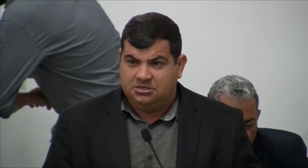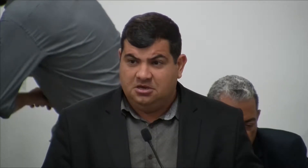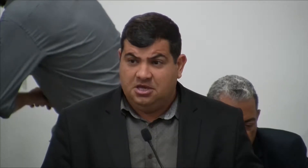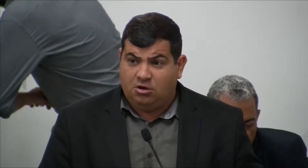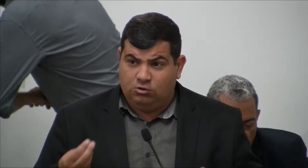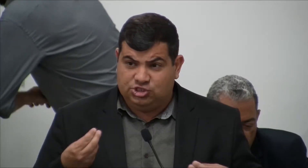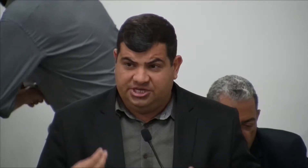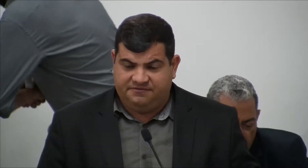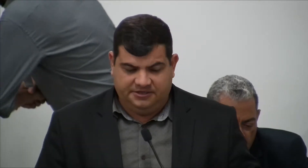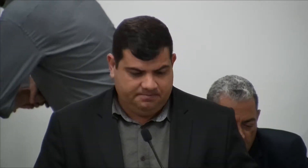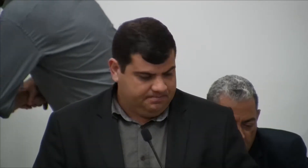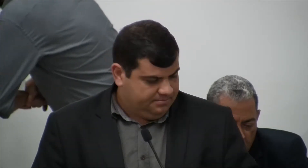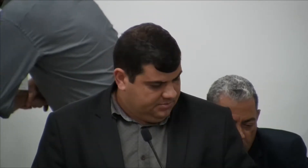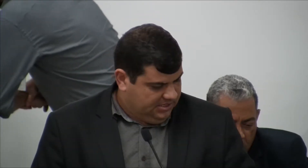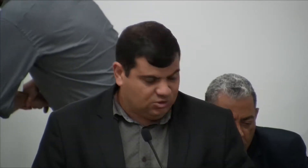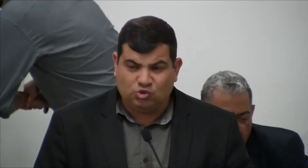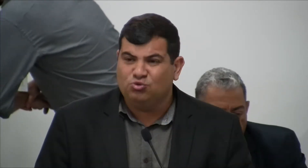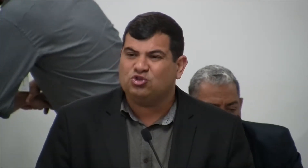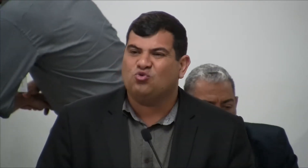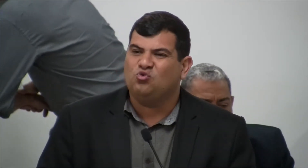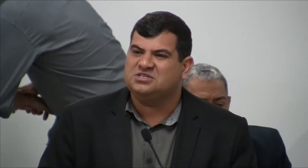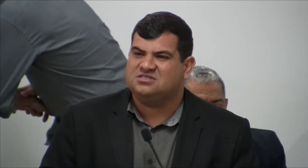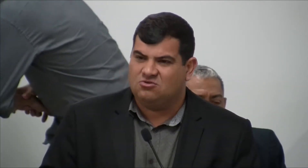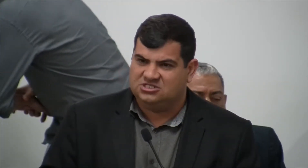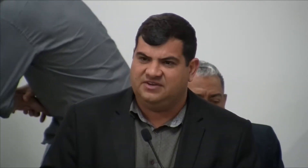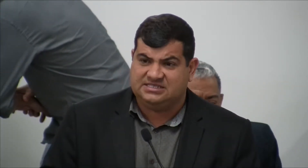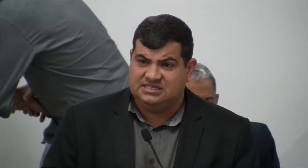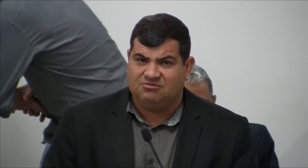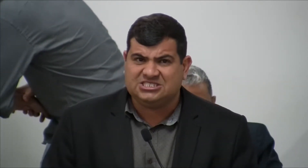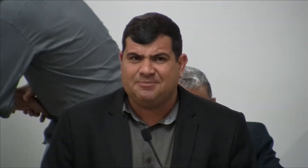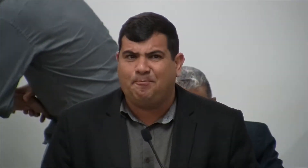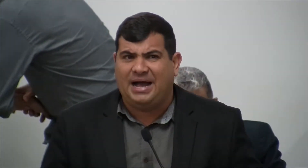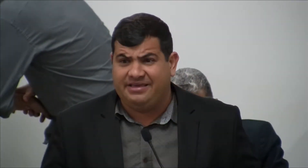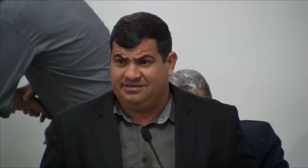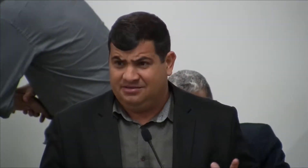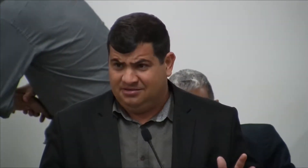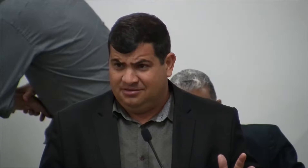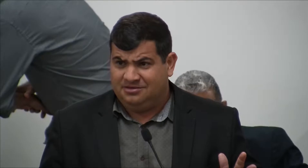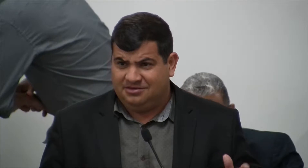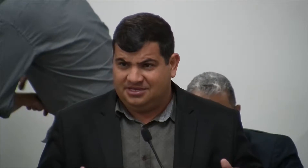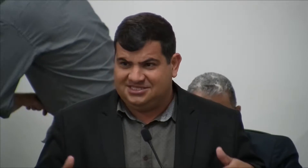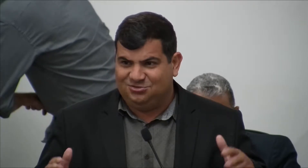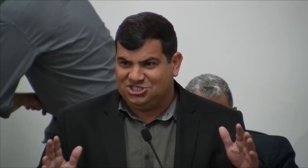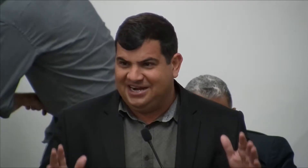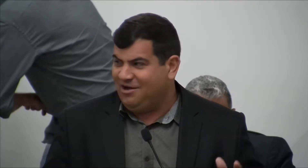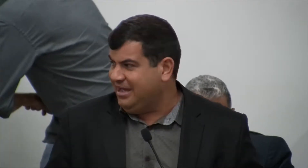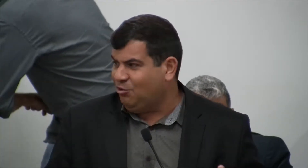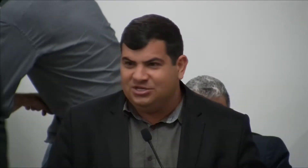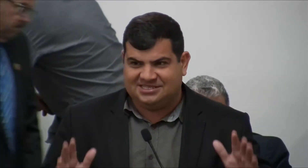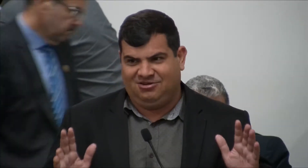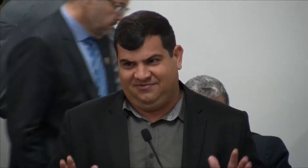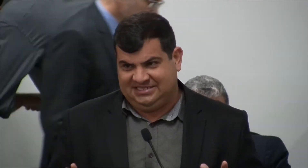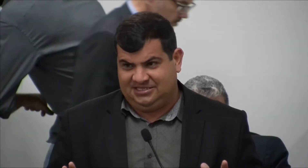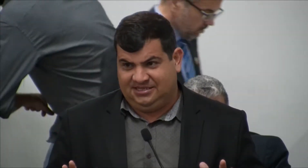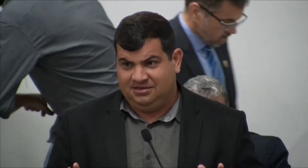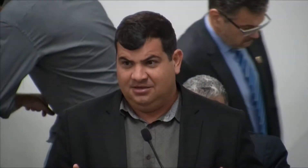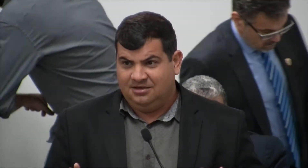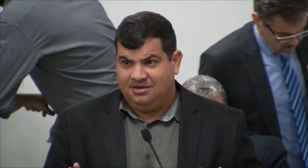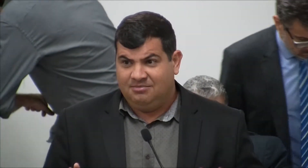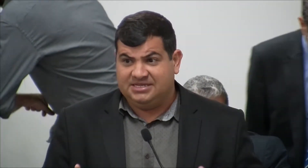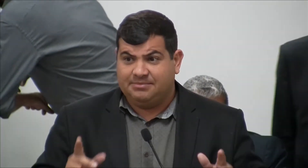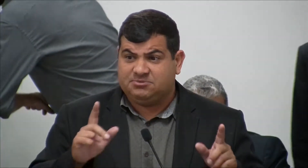tranquilidade. Inclusive, eu sou muito ruim desse negócio de vacina. Eu acho que pai, questão geral, é ruim esse negócio de